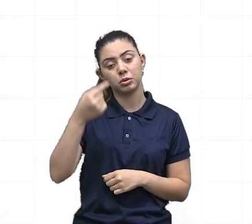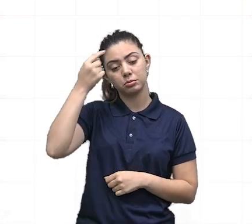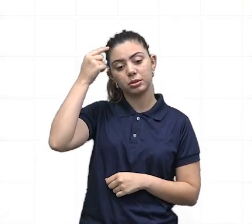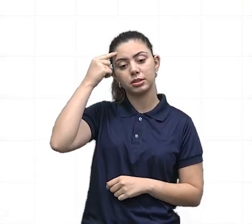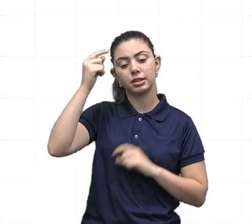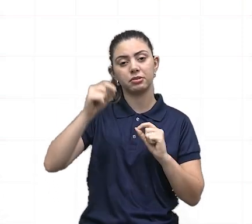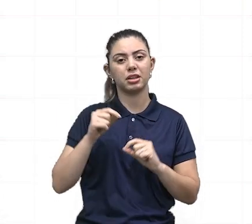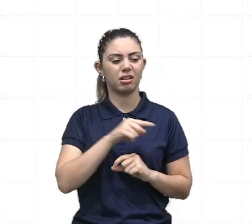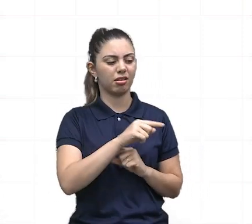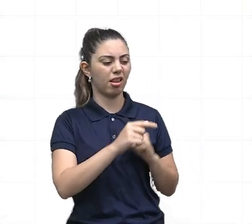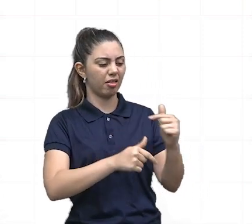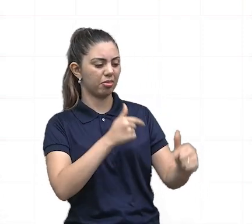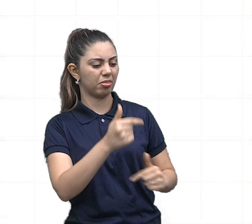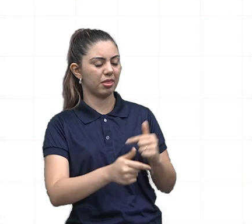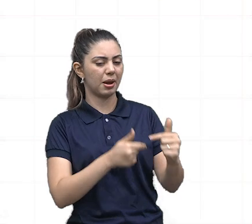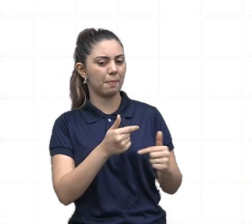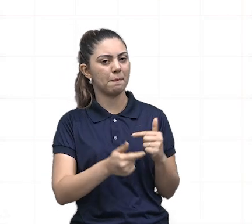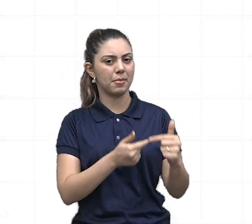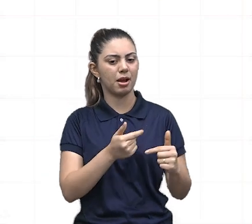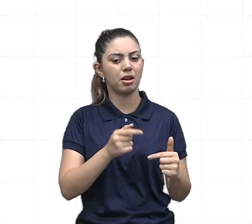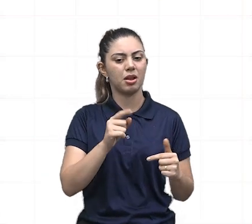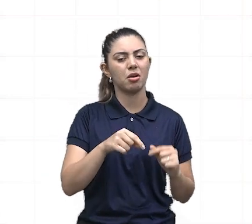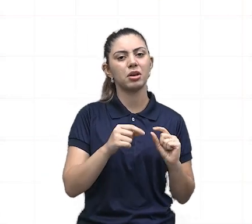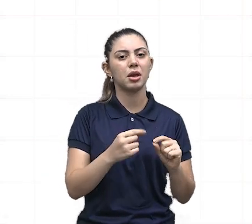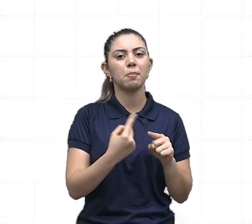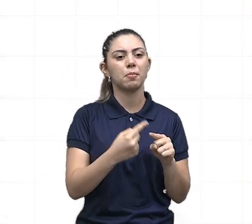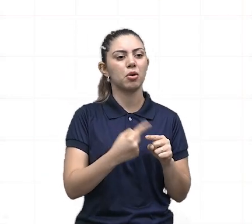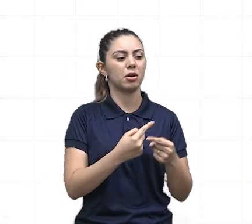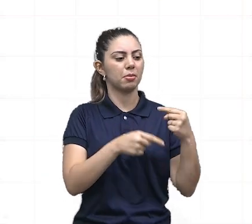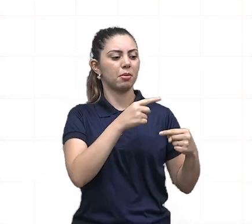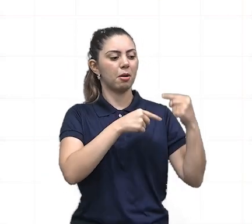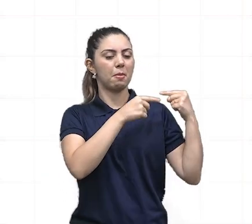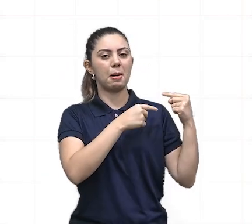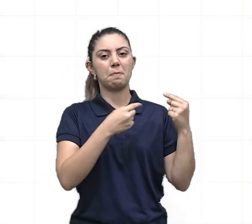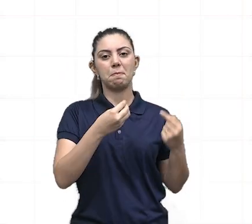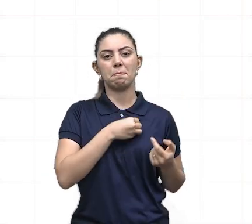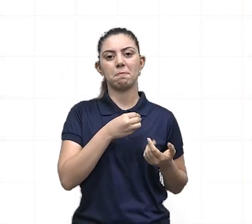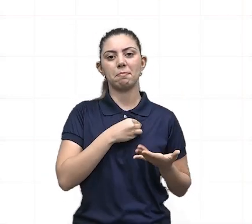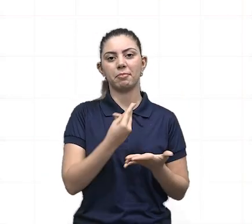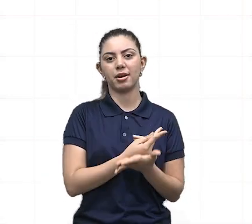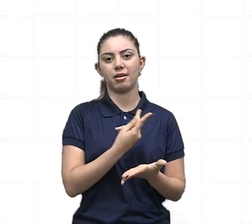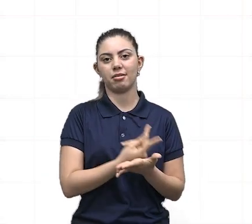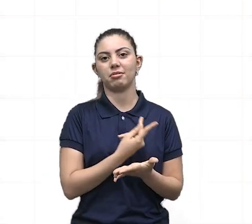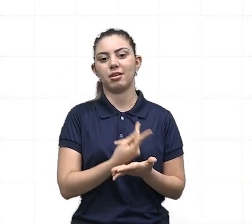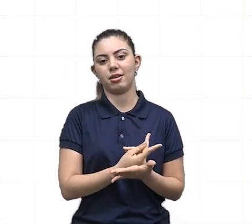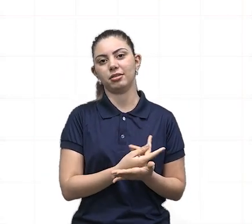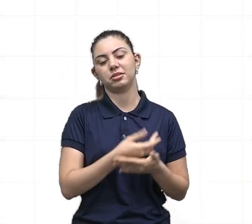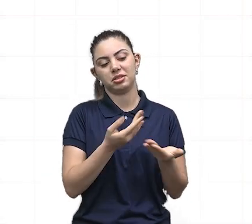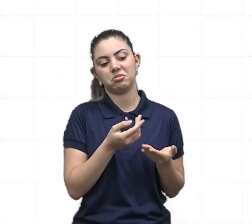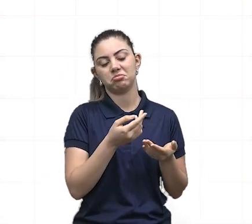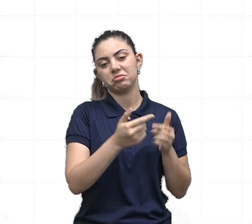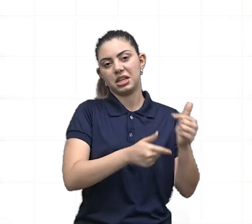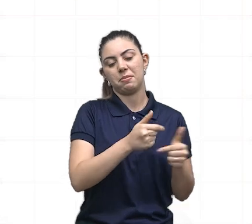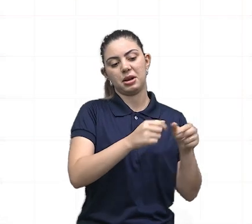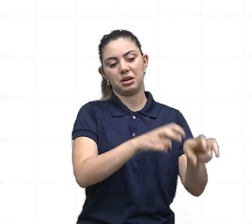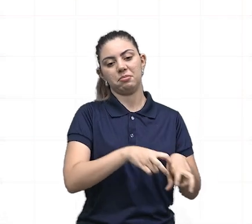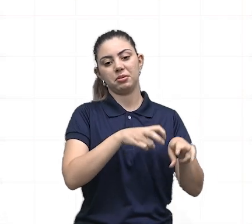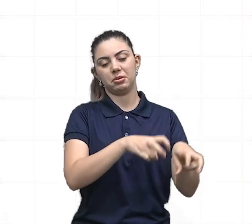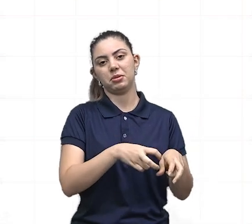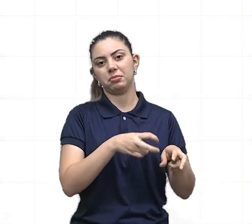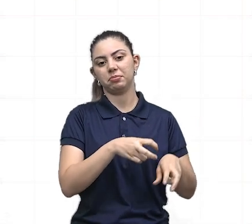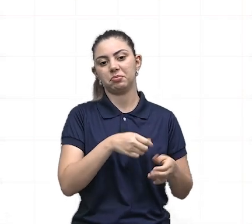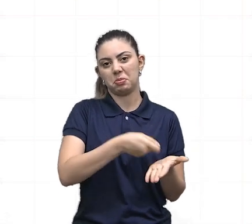que o trabalho era uma herança do pecado original. Então, vocês têm aí na tela de vocês, né, os camponeses